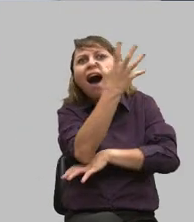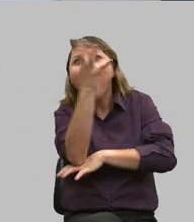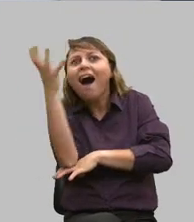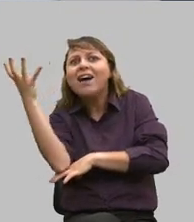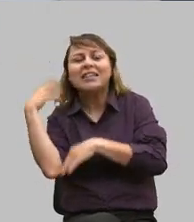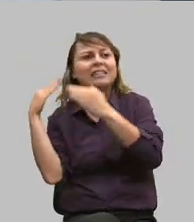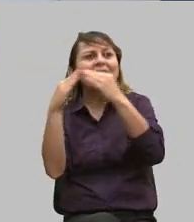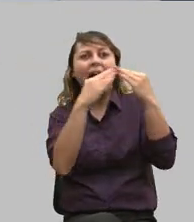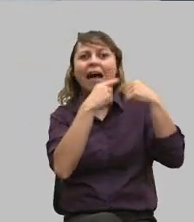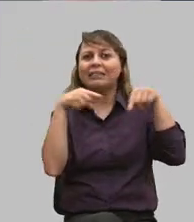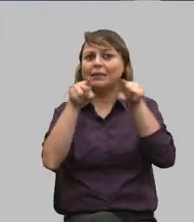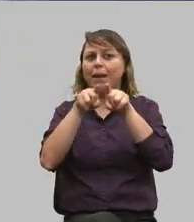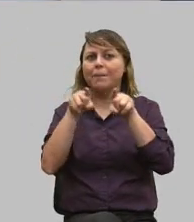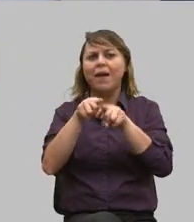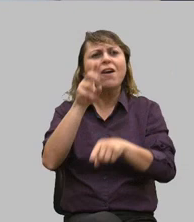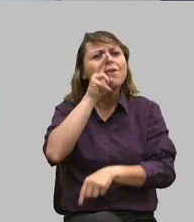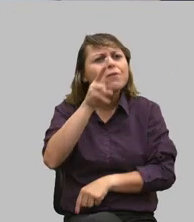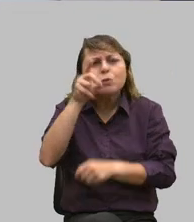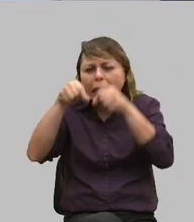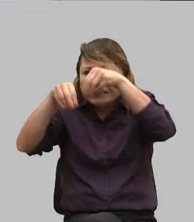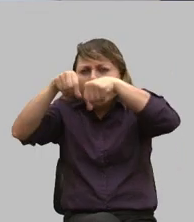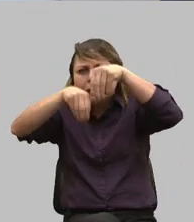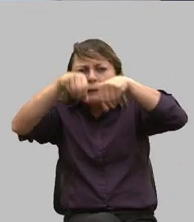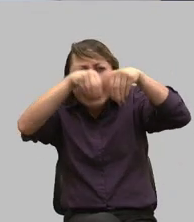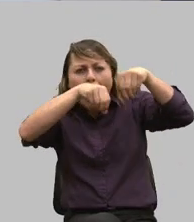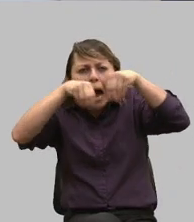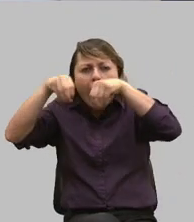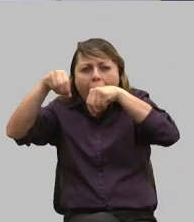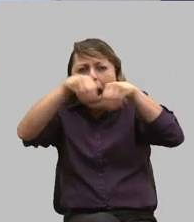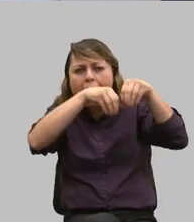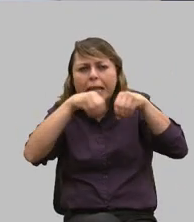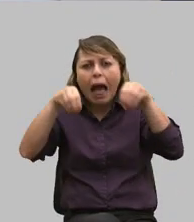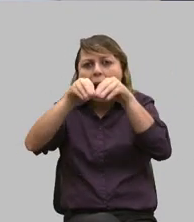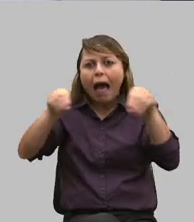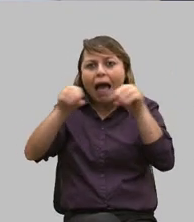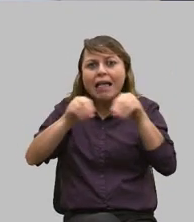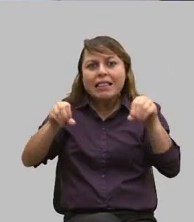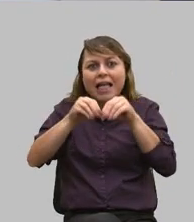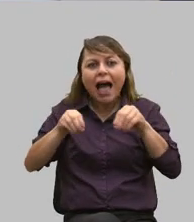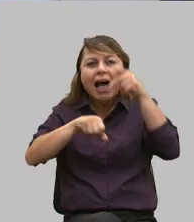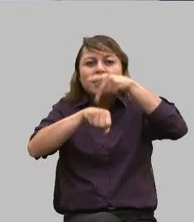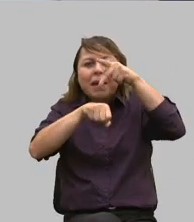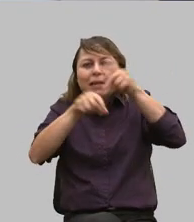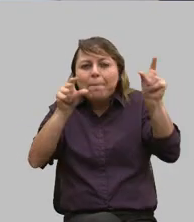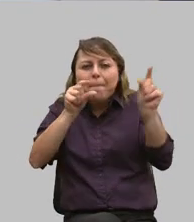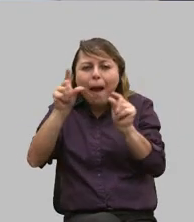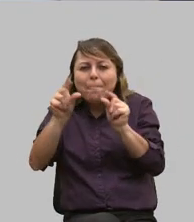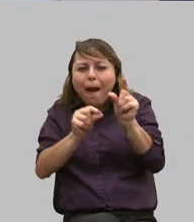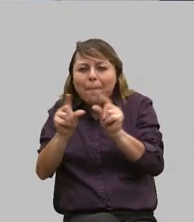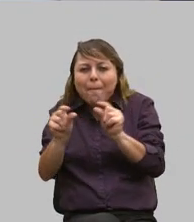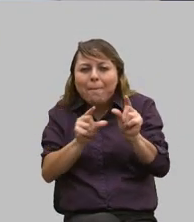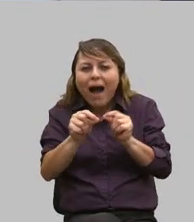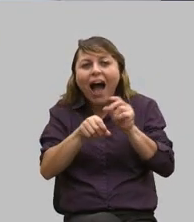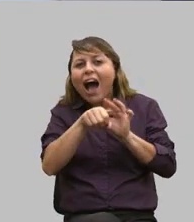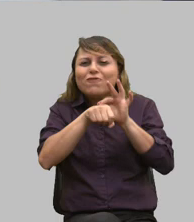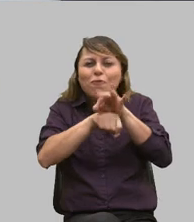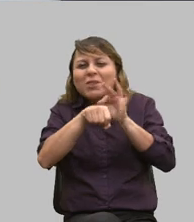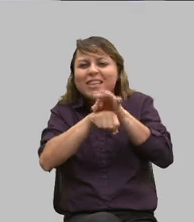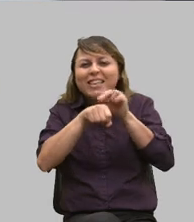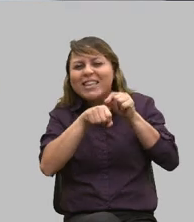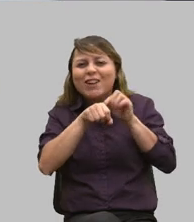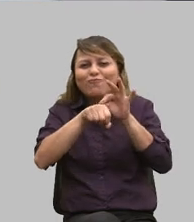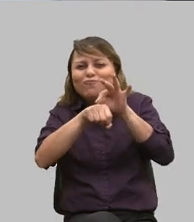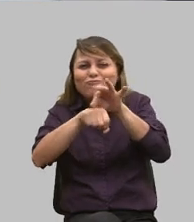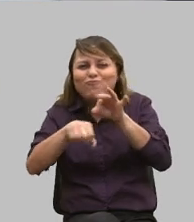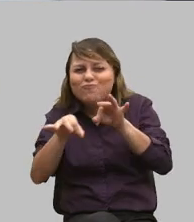pessoas vi os grãozinhos de Areia a pele da Terra as Pedrinhas menores as formiguinhas passando no